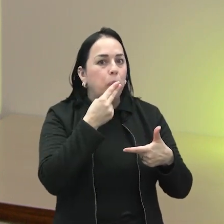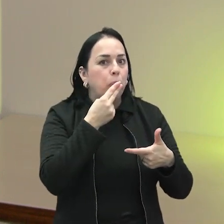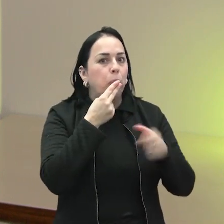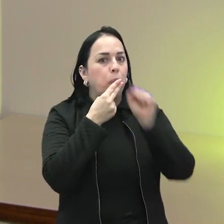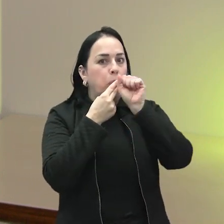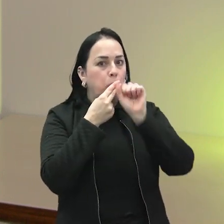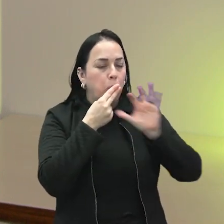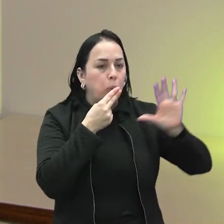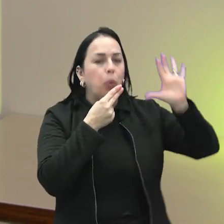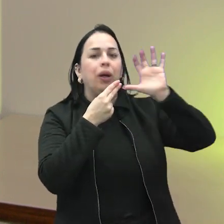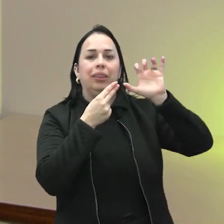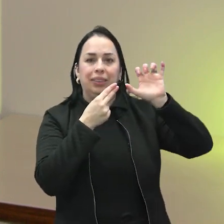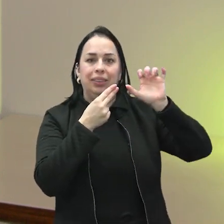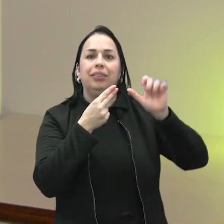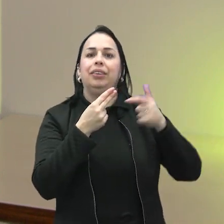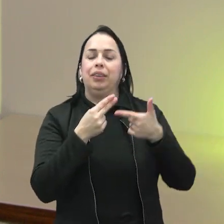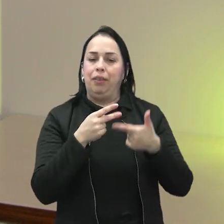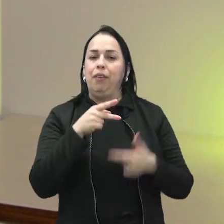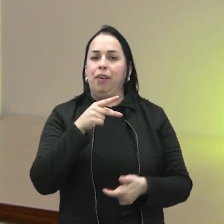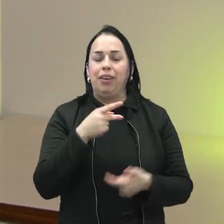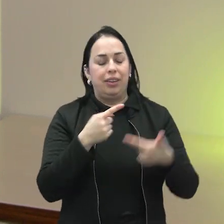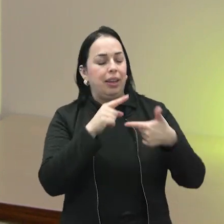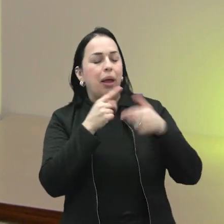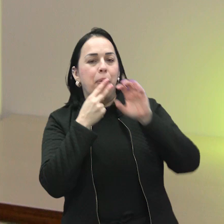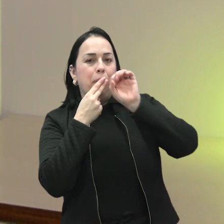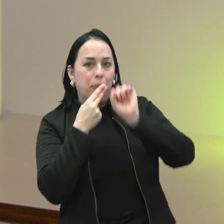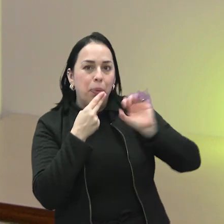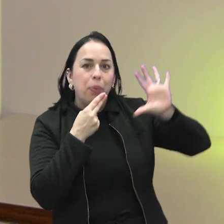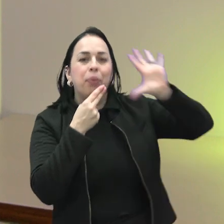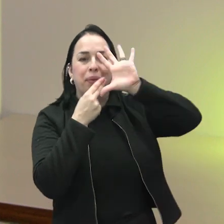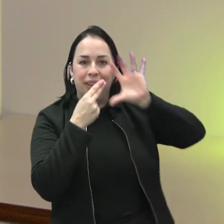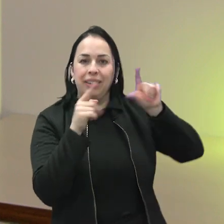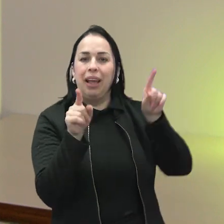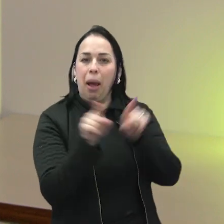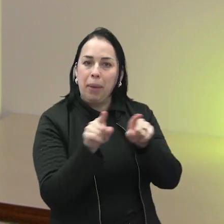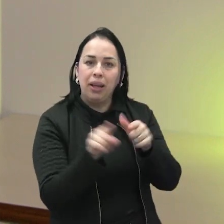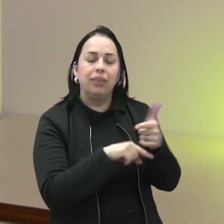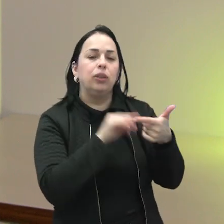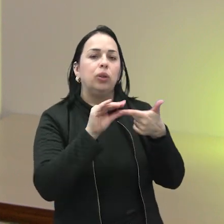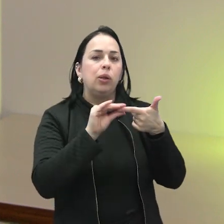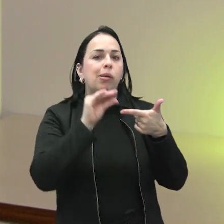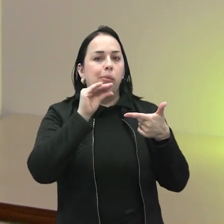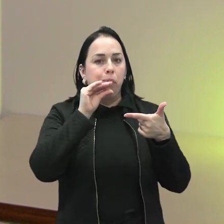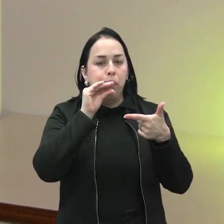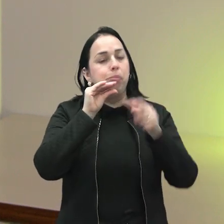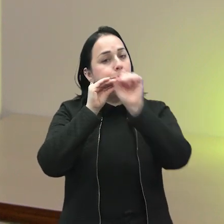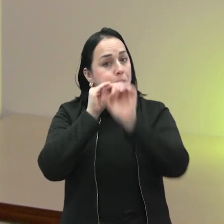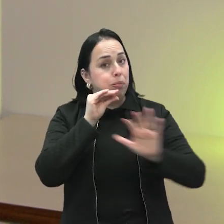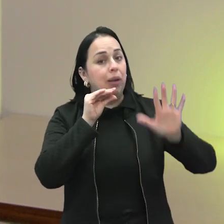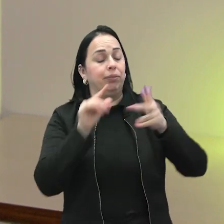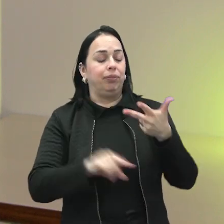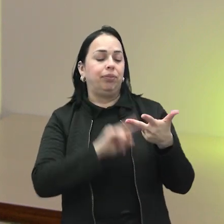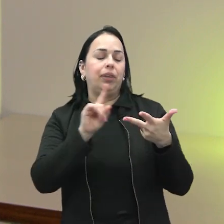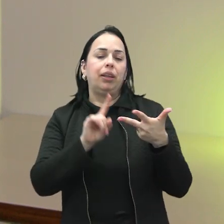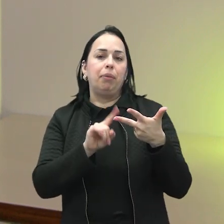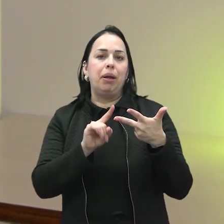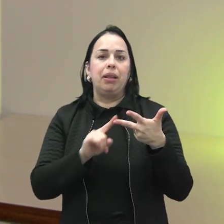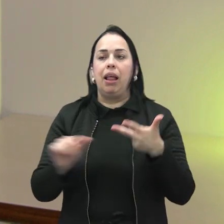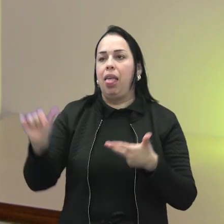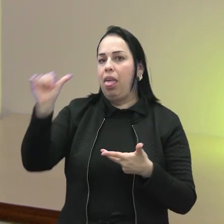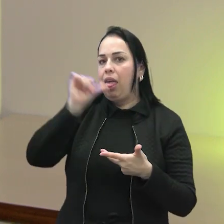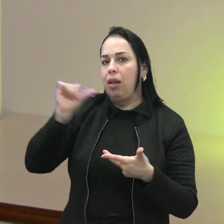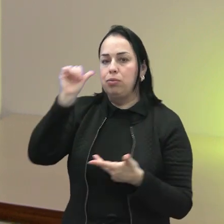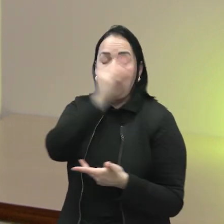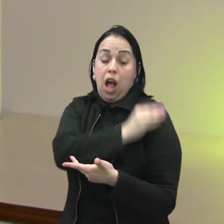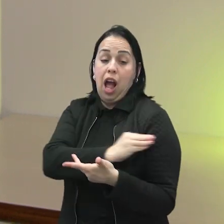comum, mas cigarro de palha também, os vapes que agora estão na moda. Além do tabaco, a gente tem o uso excessivo de